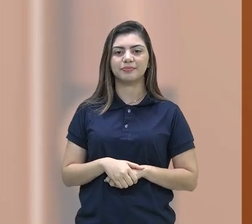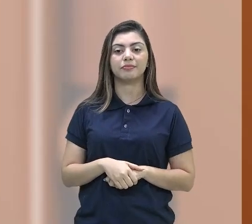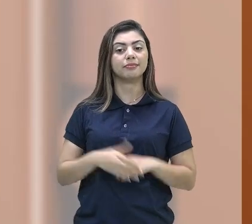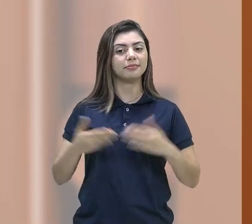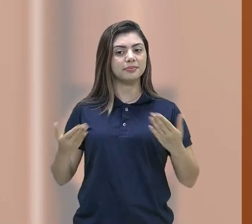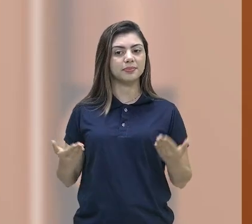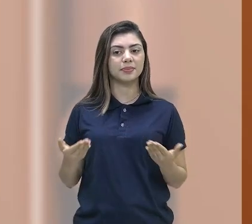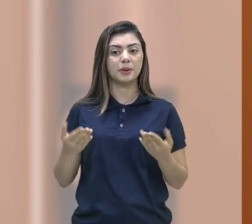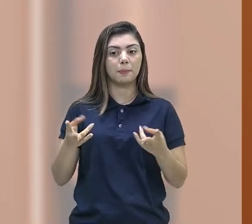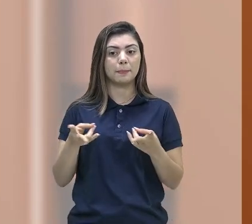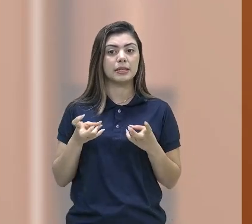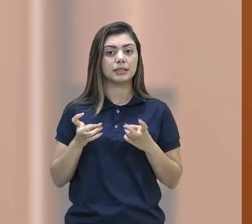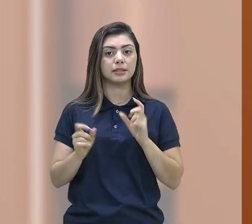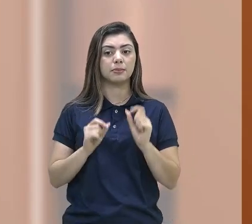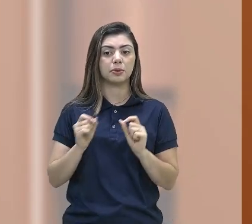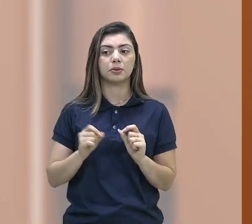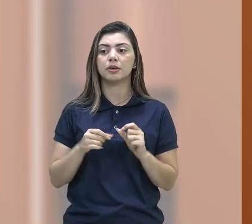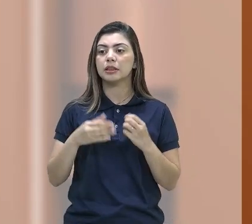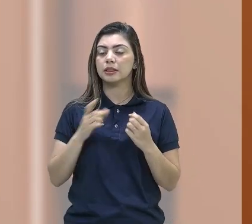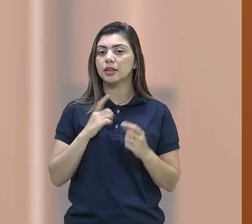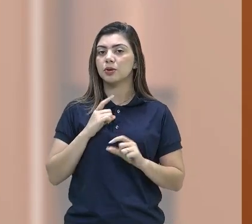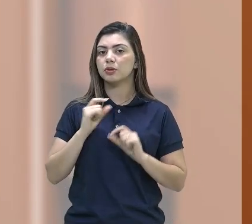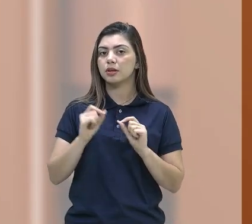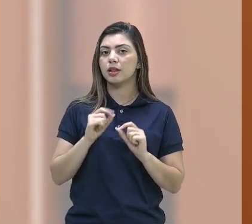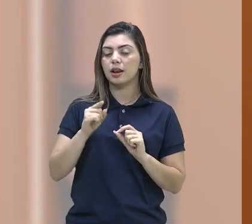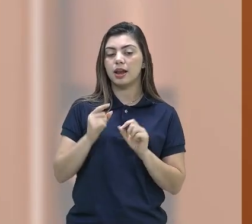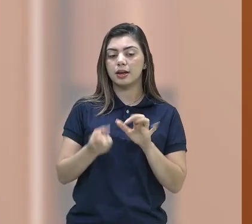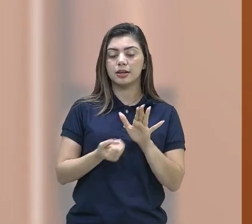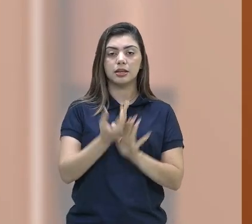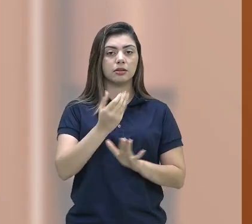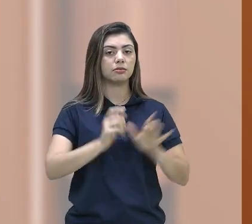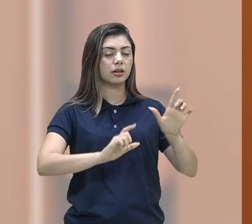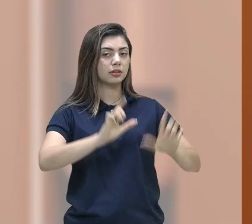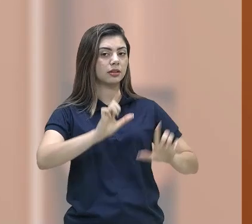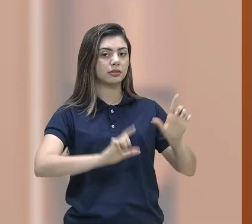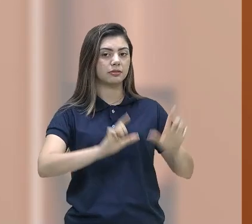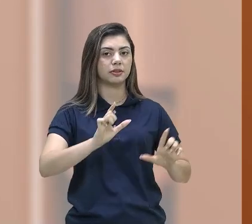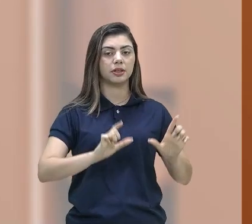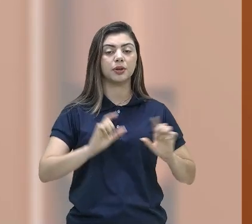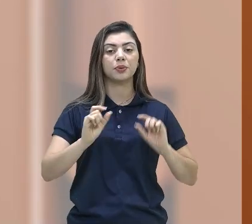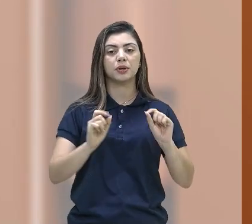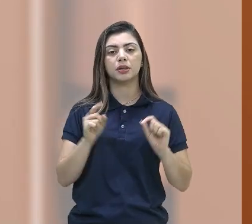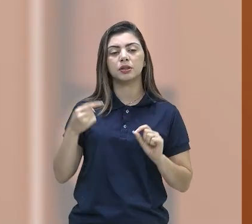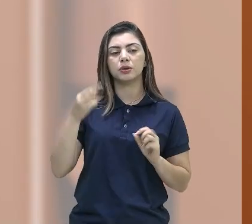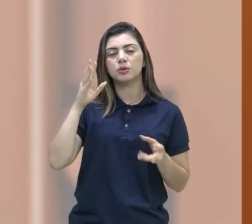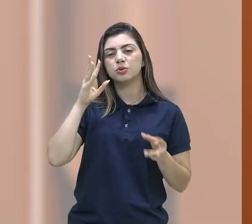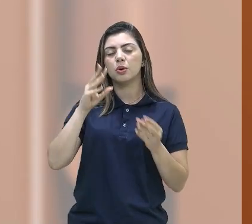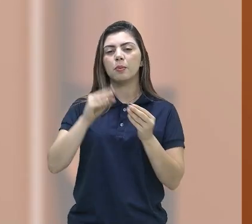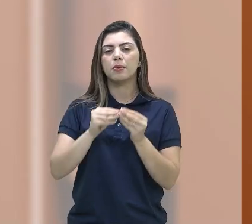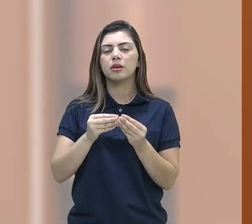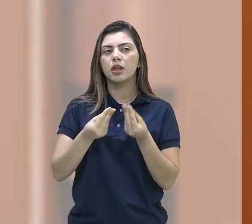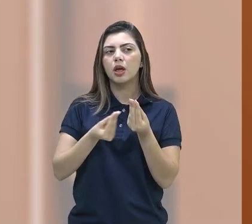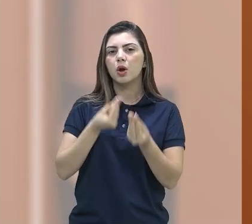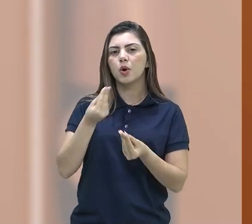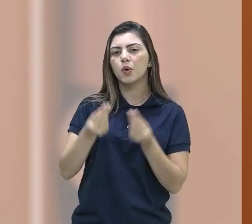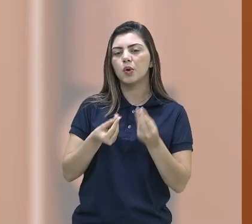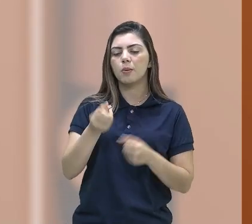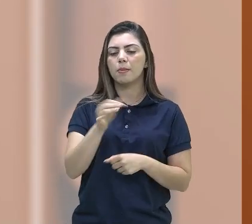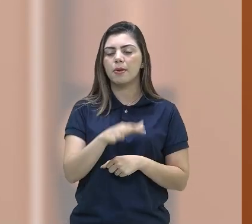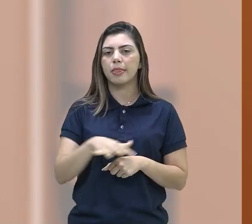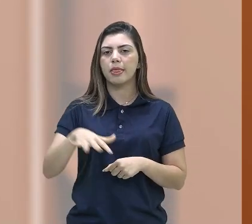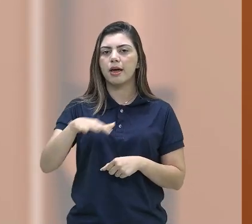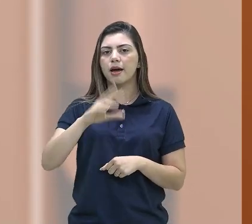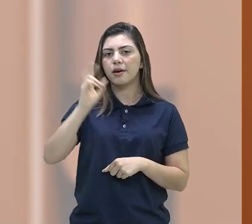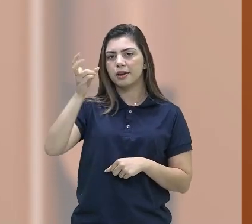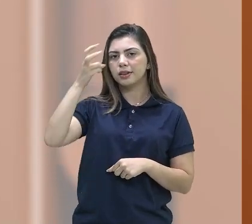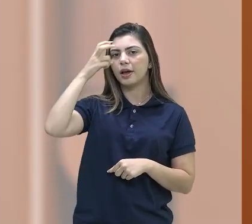bem este ponto de desenvolvimento que é a televisão e vamos continuar entendendo aí como é que a indústria cultural